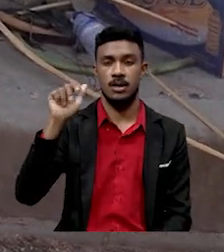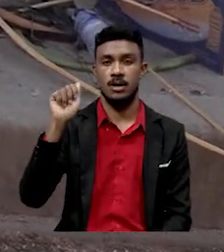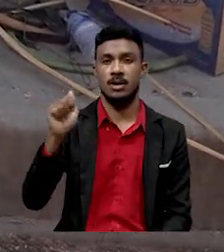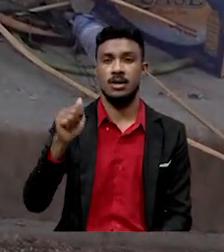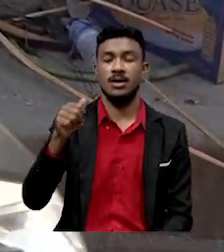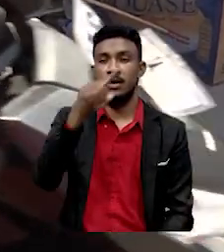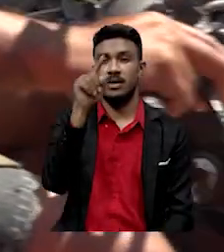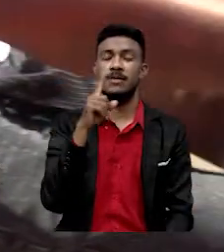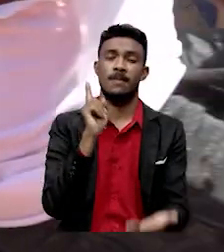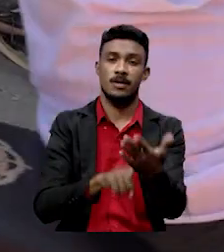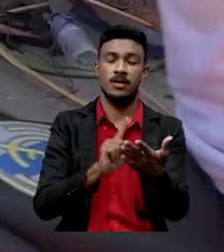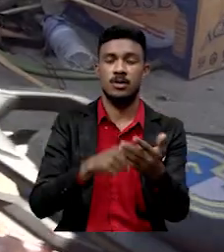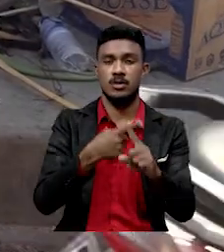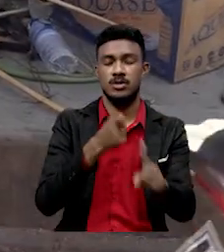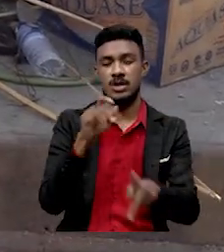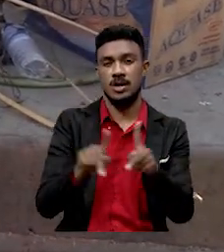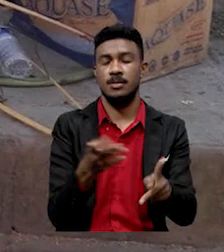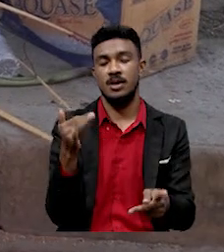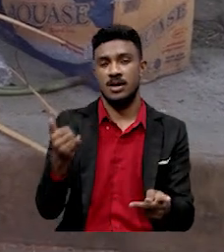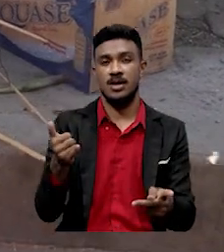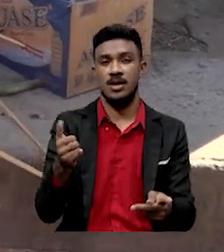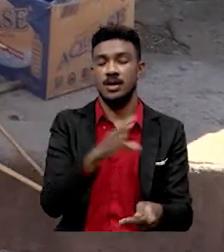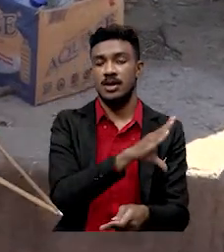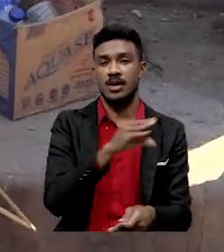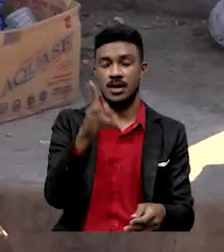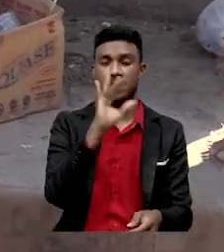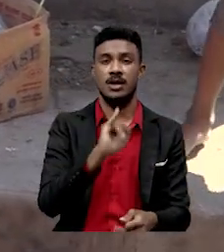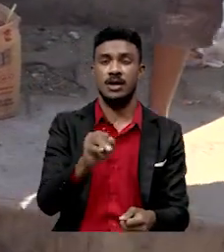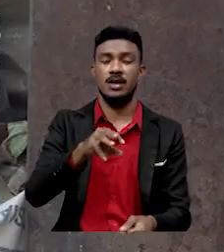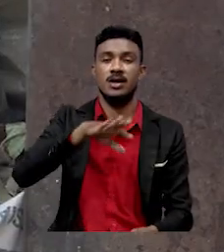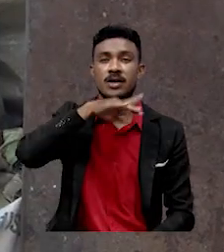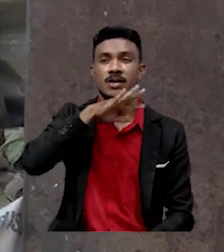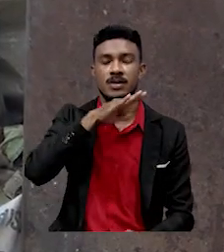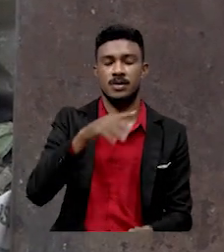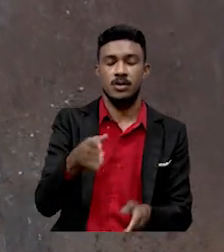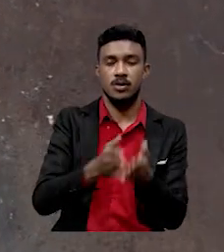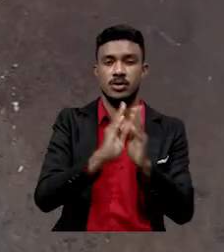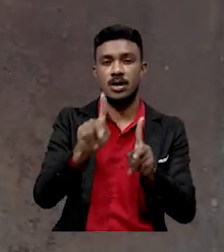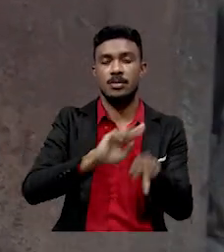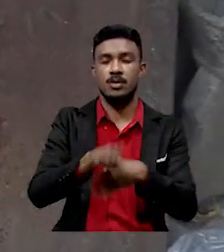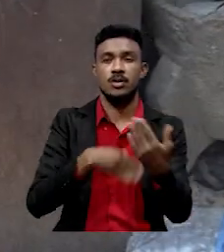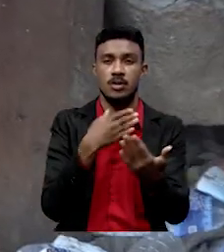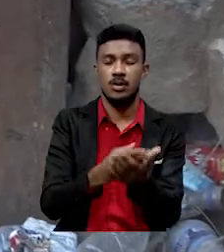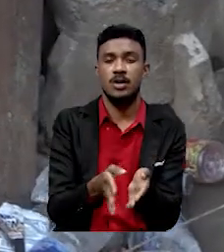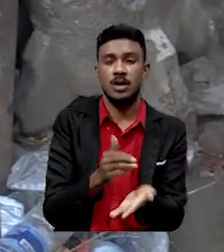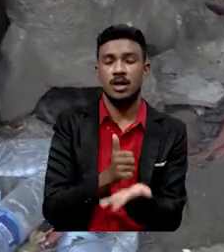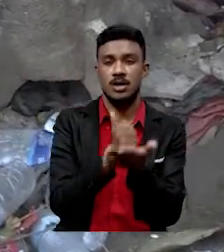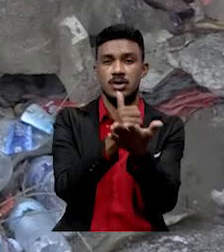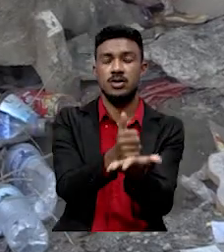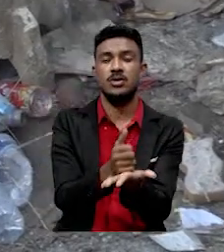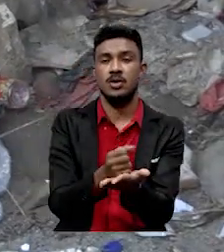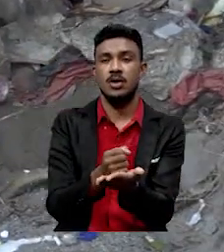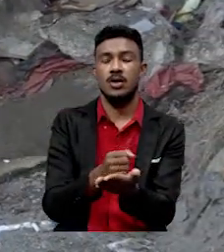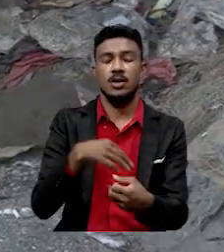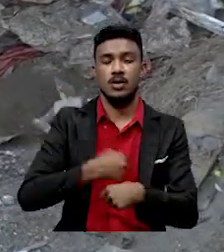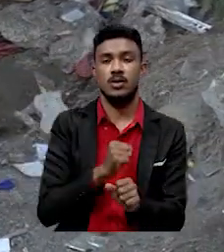sociedade civil quando o balixo e a Dili Laran, no Rússio da comunidade, atu coopera o governo, cumpre regras sobre isso, a Rú